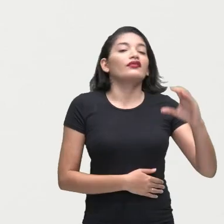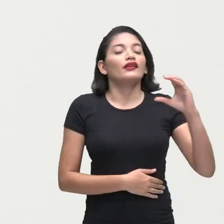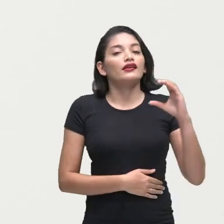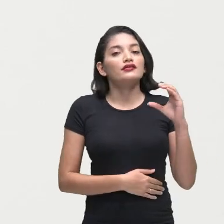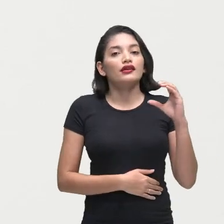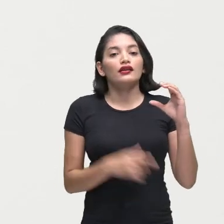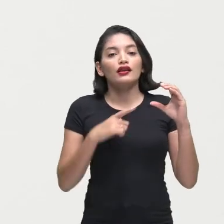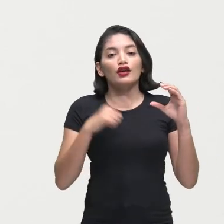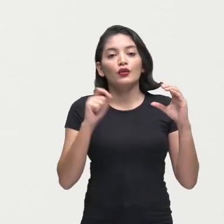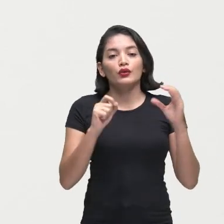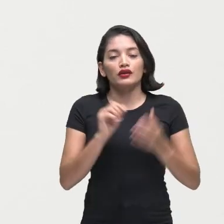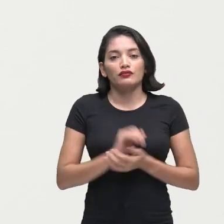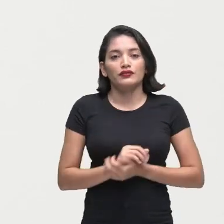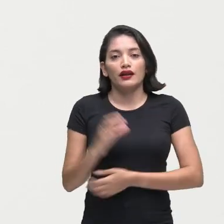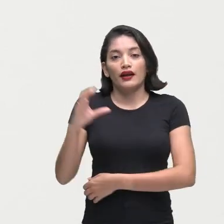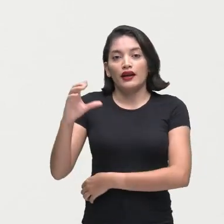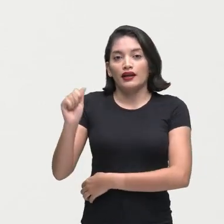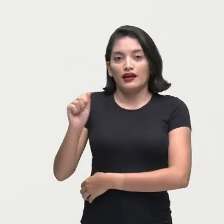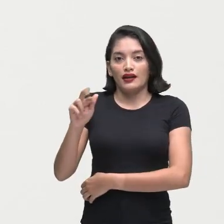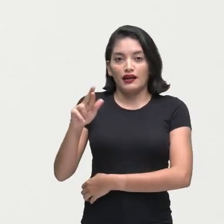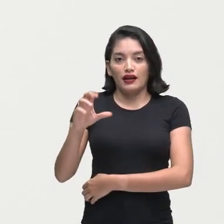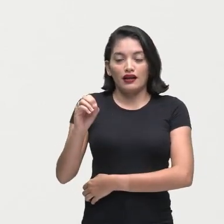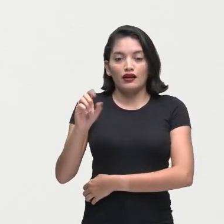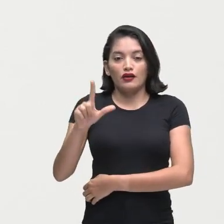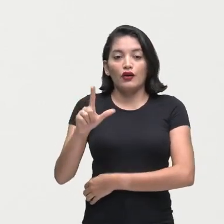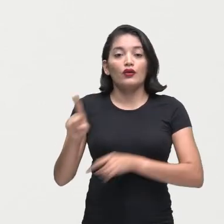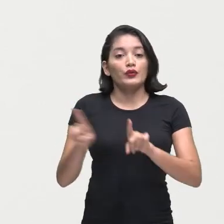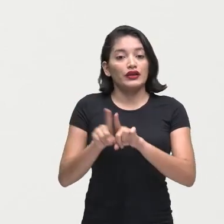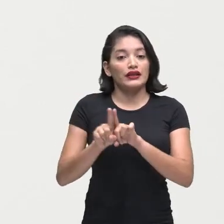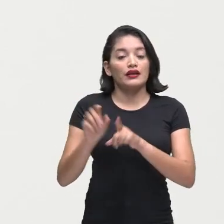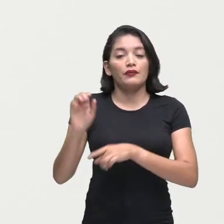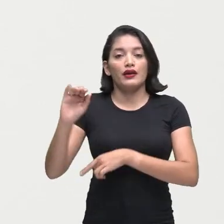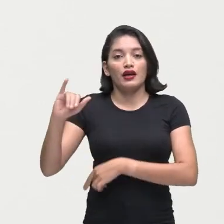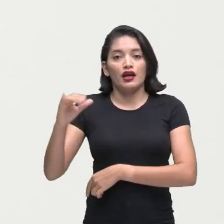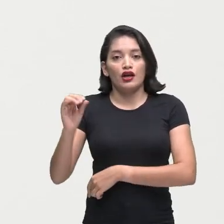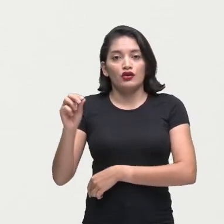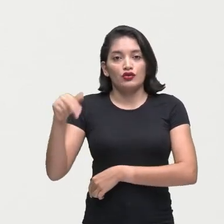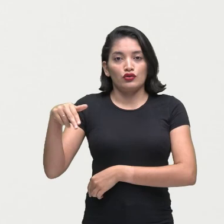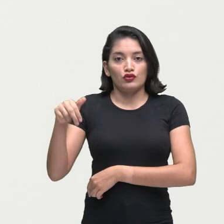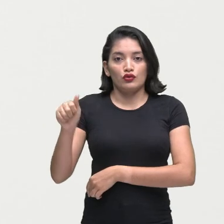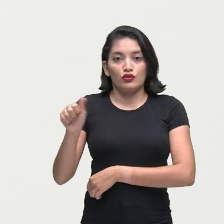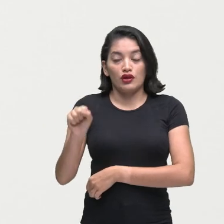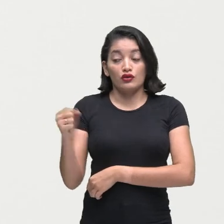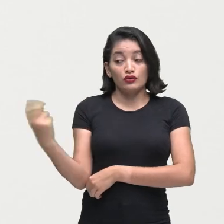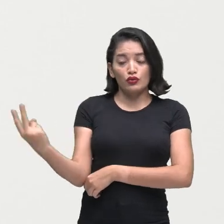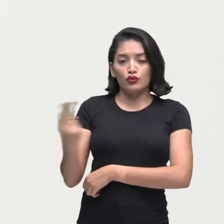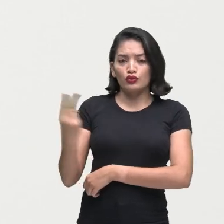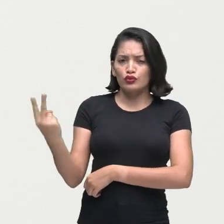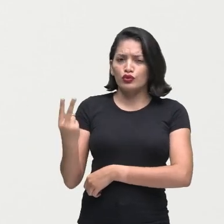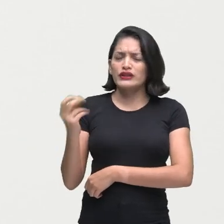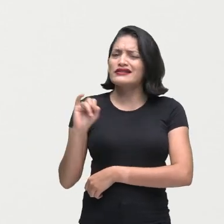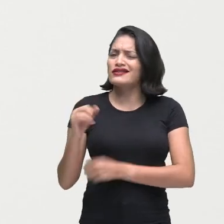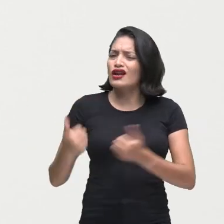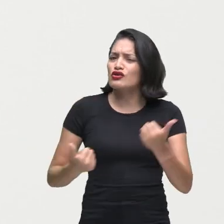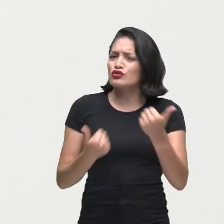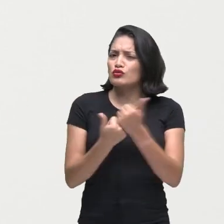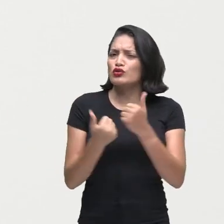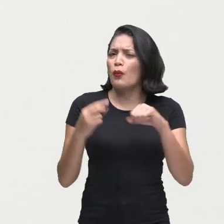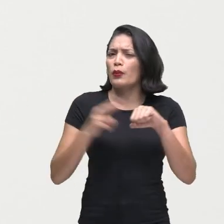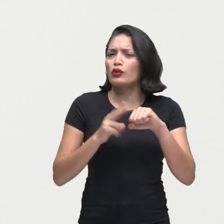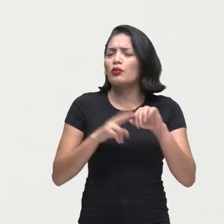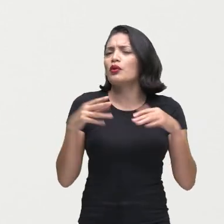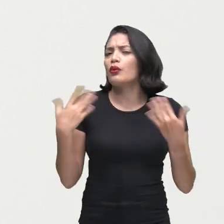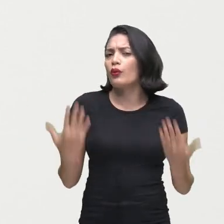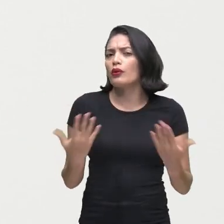nós temos aqui Carol and Jonas Carol e Jonas se eu fosse substituir por um pronome